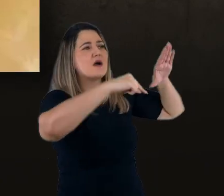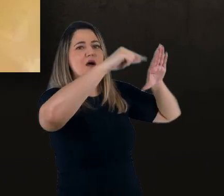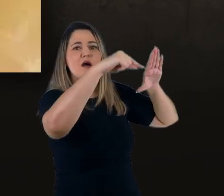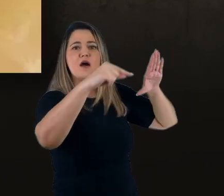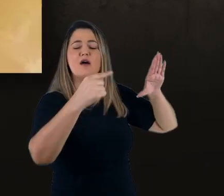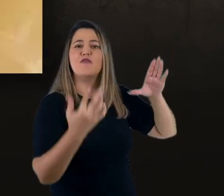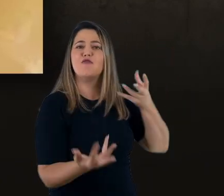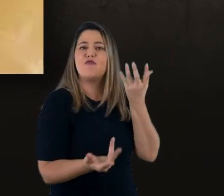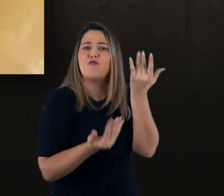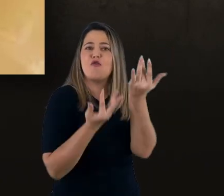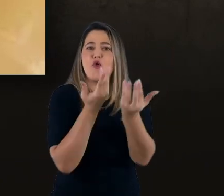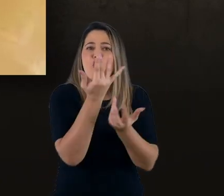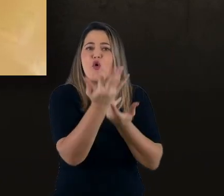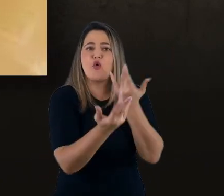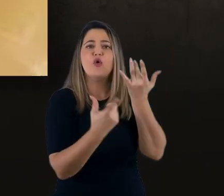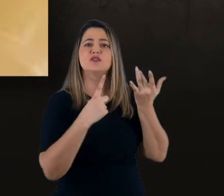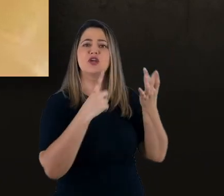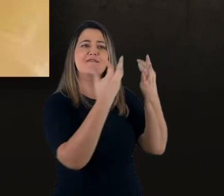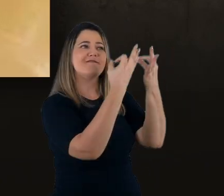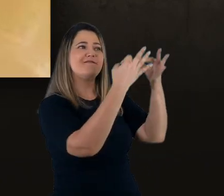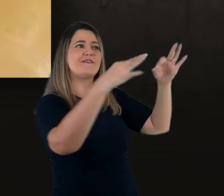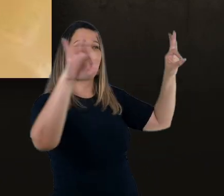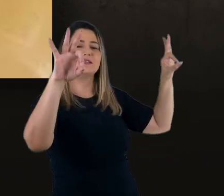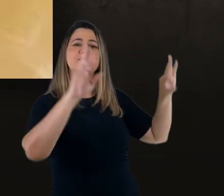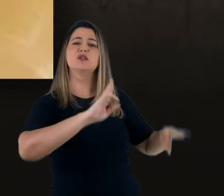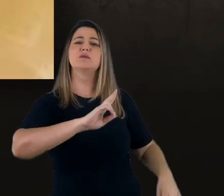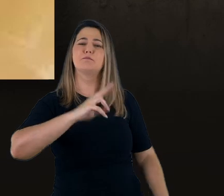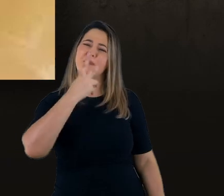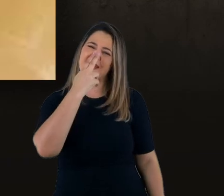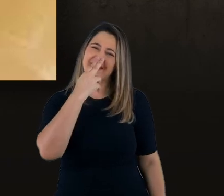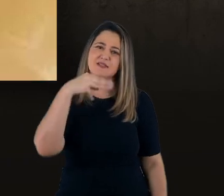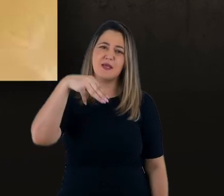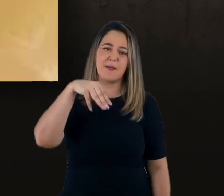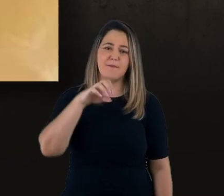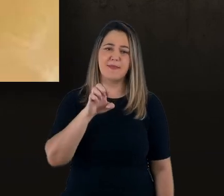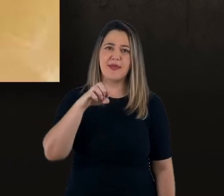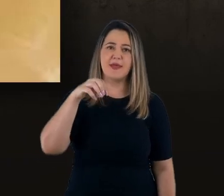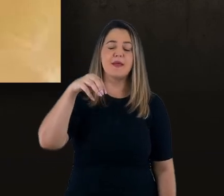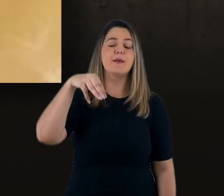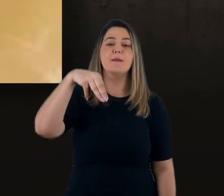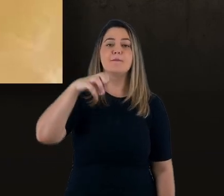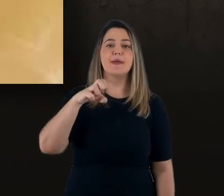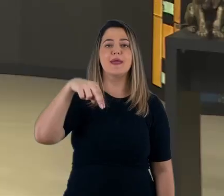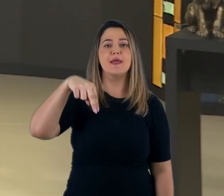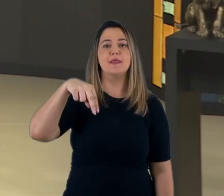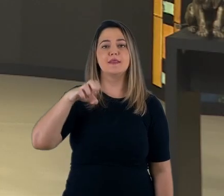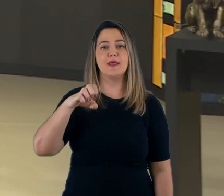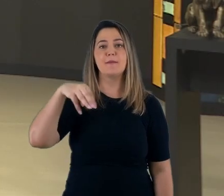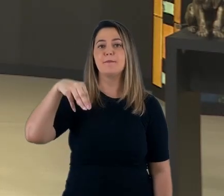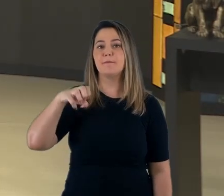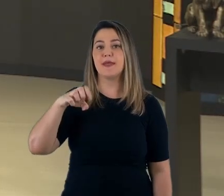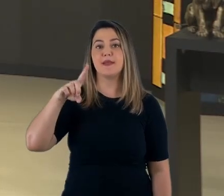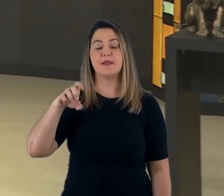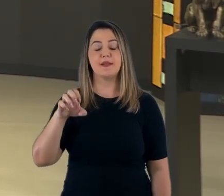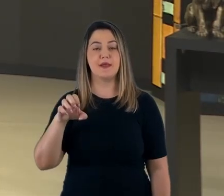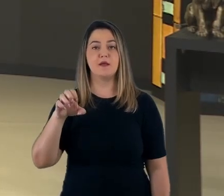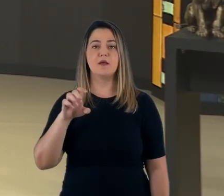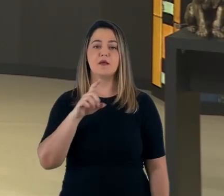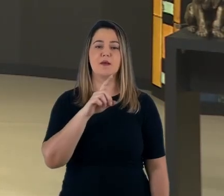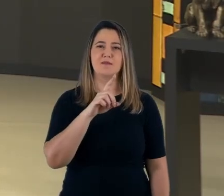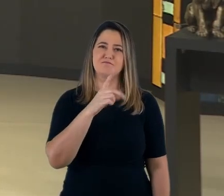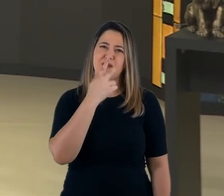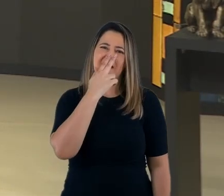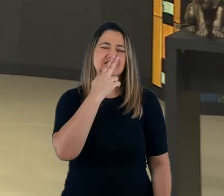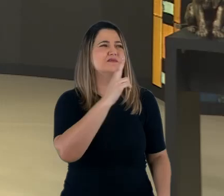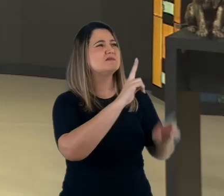assustados com a frase que dizia Mene, Mene, Tekel, Uparsin. Esta teria provavelmente sido